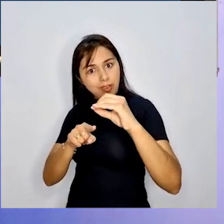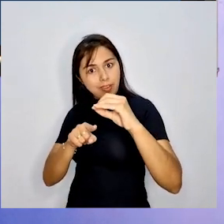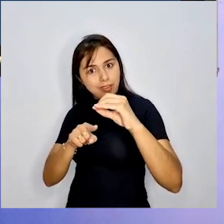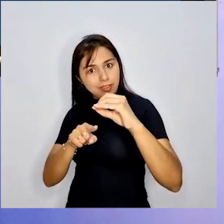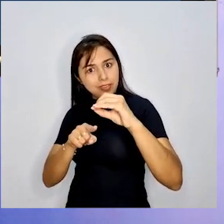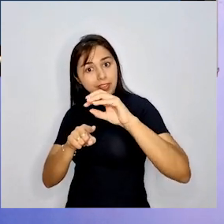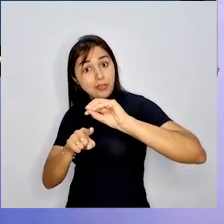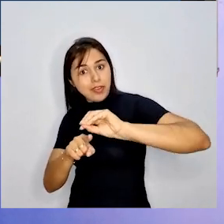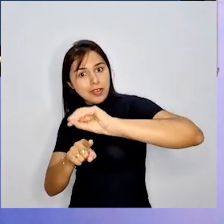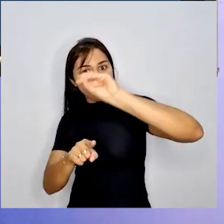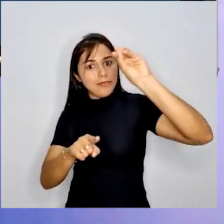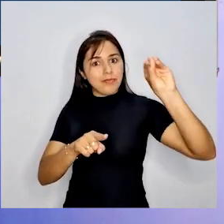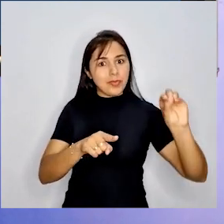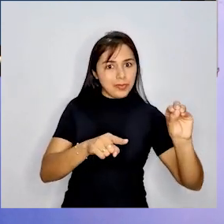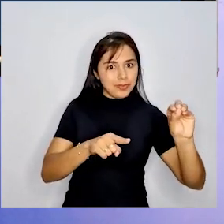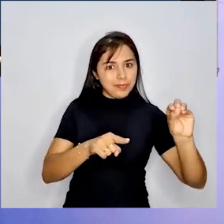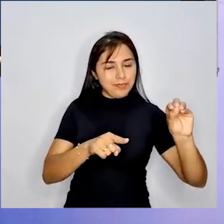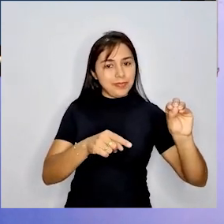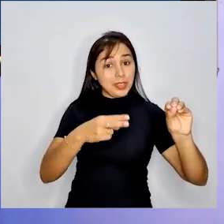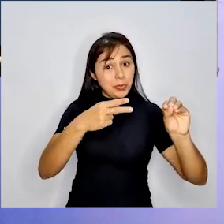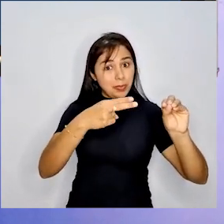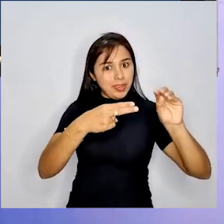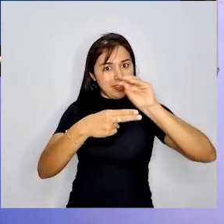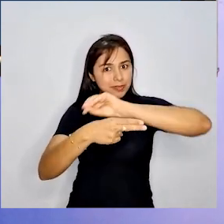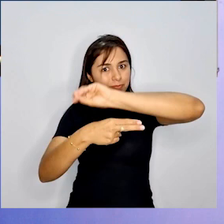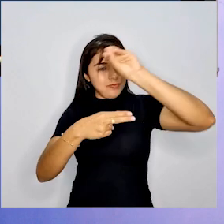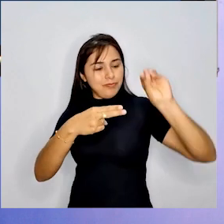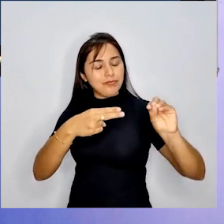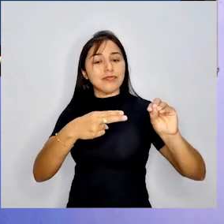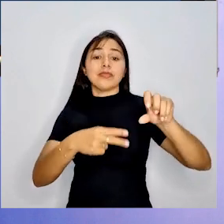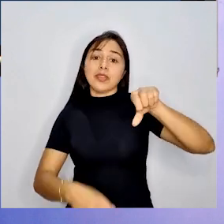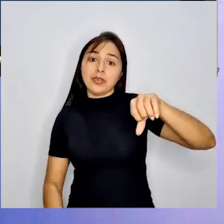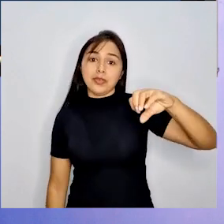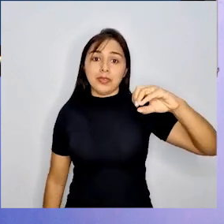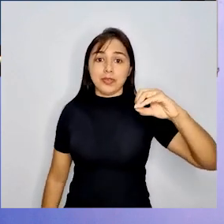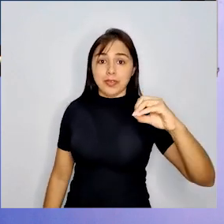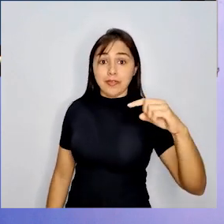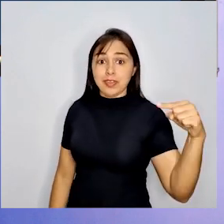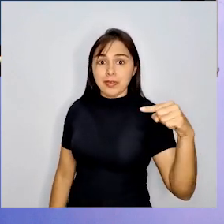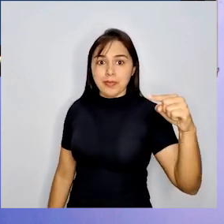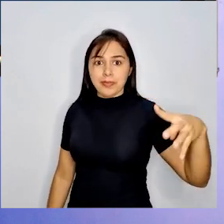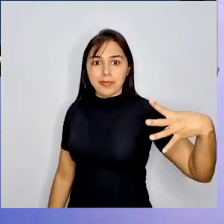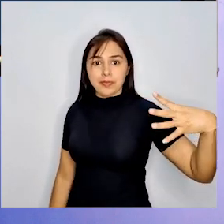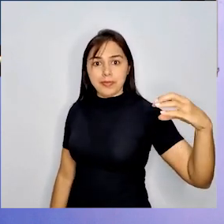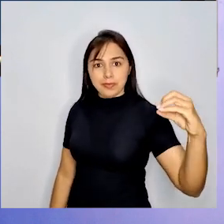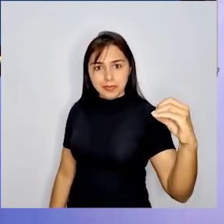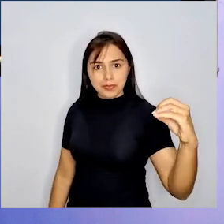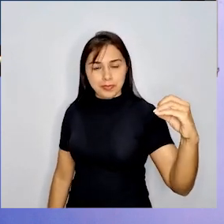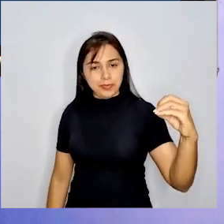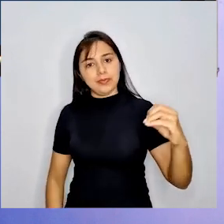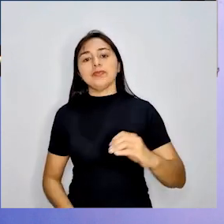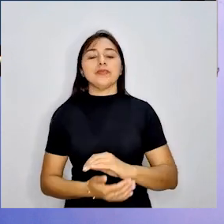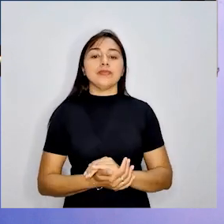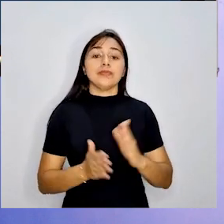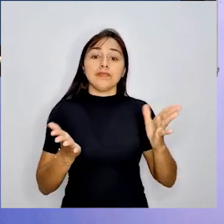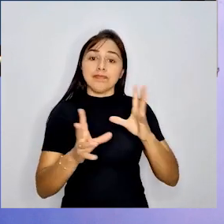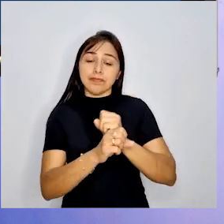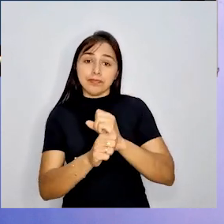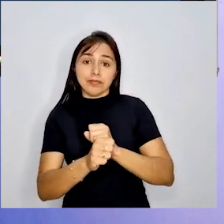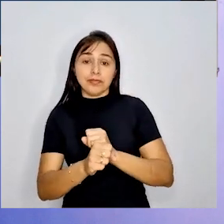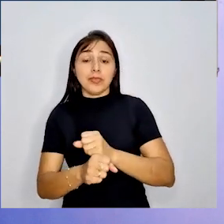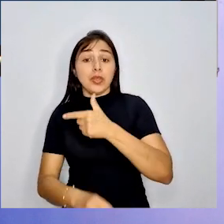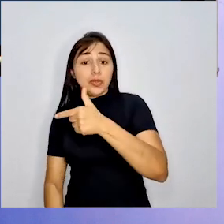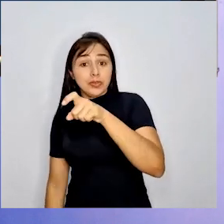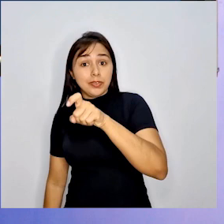para o segundo membro. Então, 90 está positivo, passa negativo. 2x mais